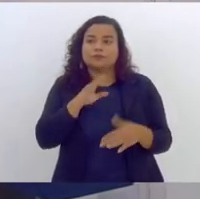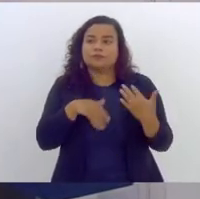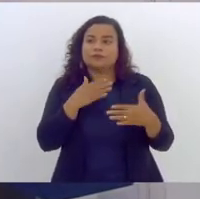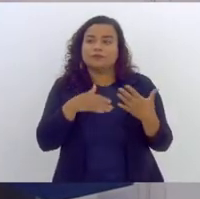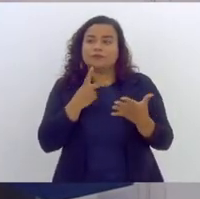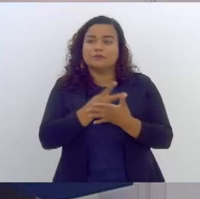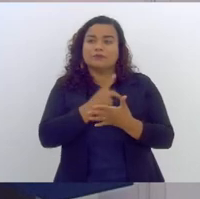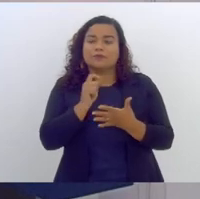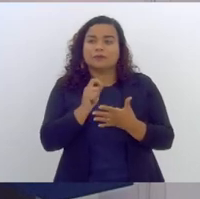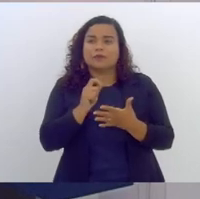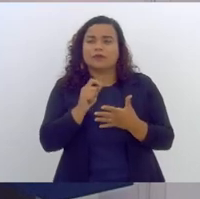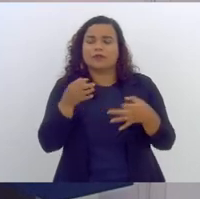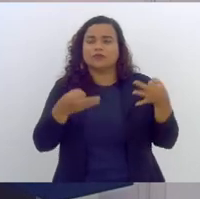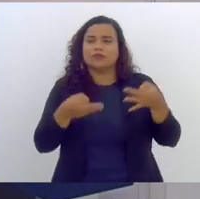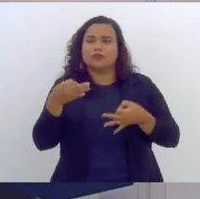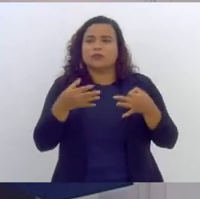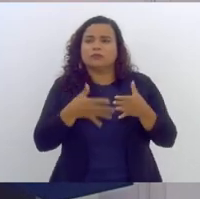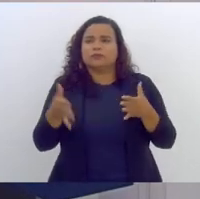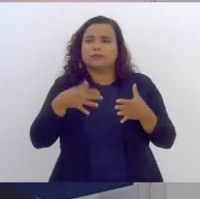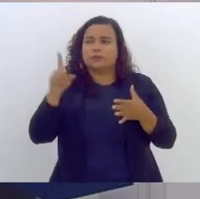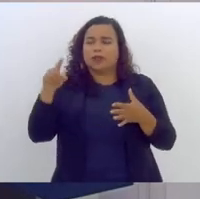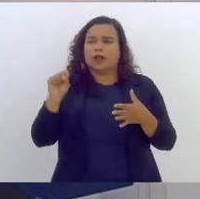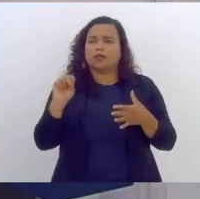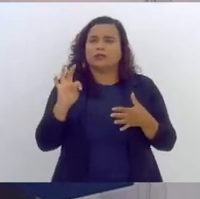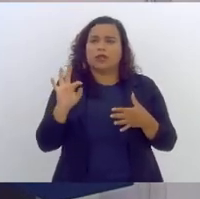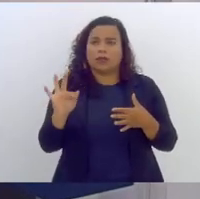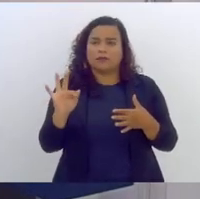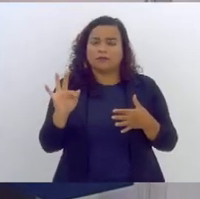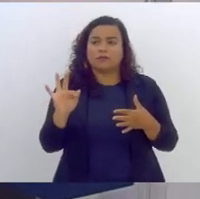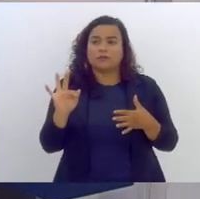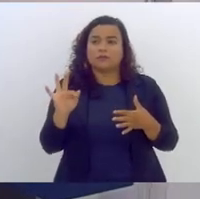quando o transitou em julgado no STF